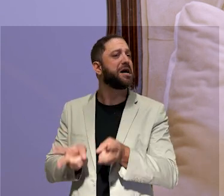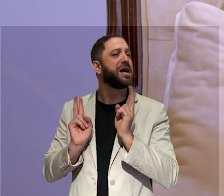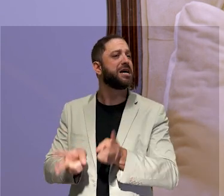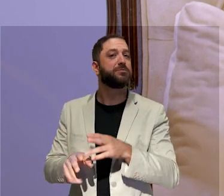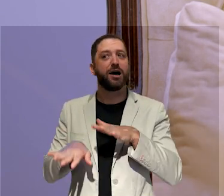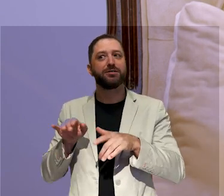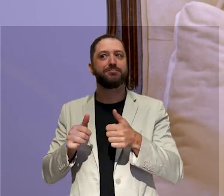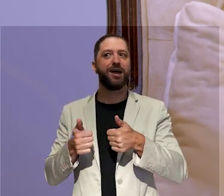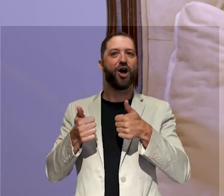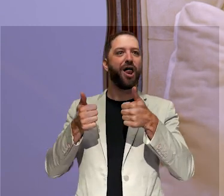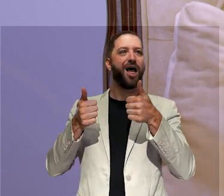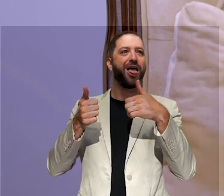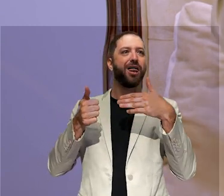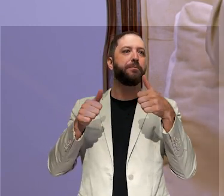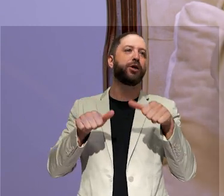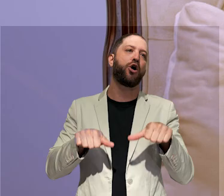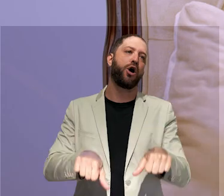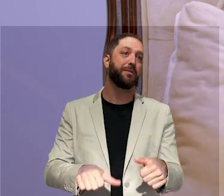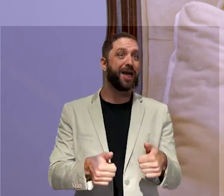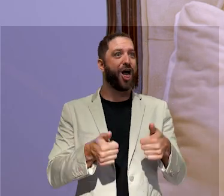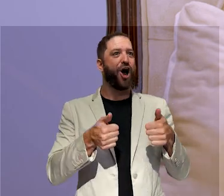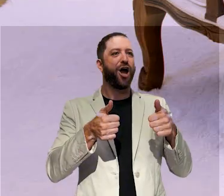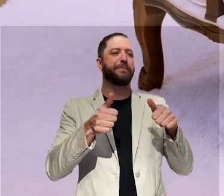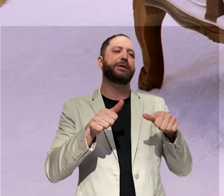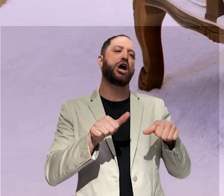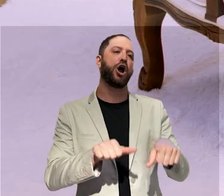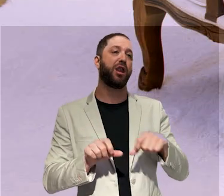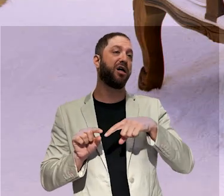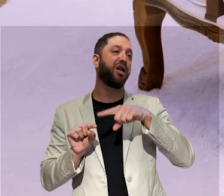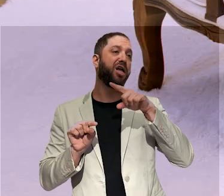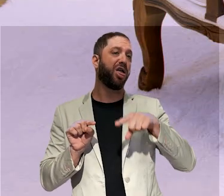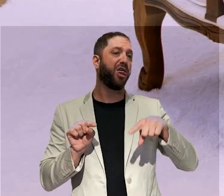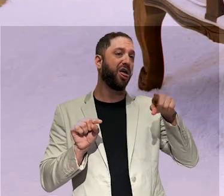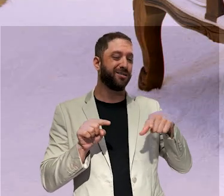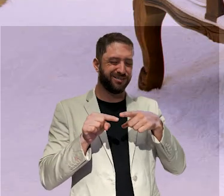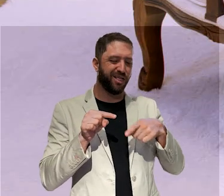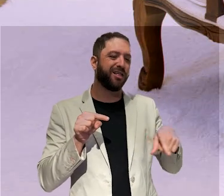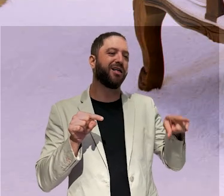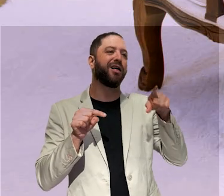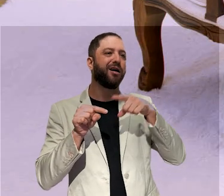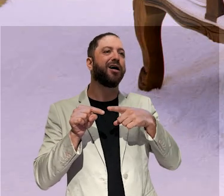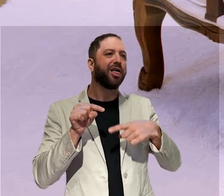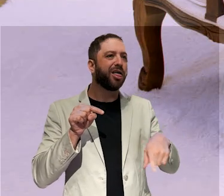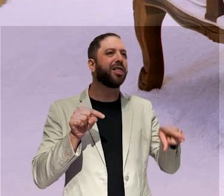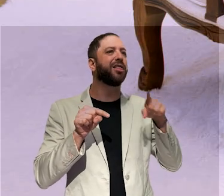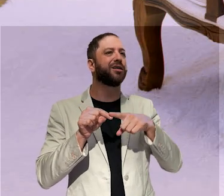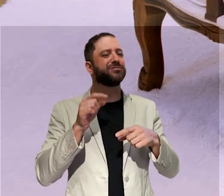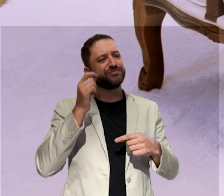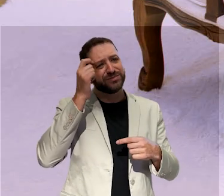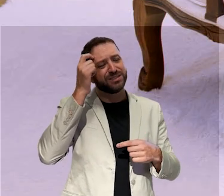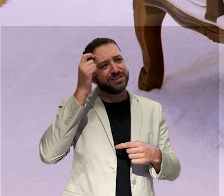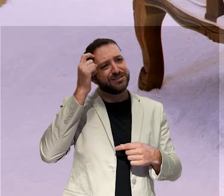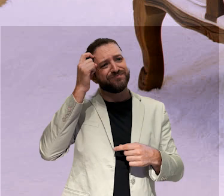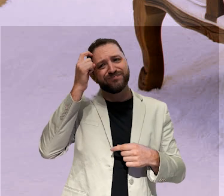com períodos de melhora e piora, melhora, piora. E aquela recorrência, pessoas que queriam sair do remédio,